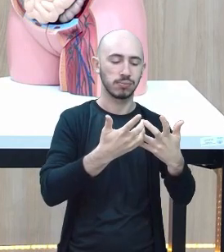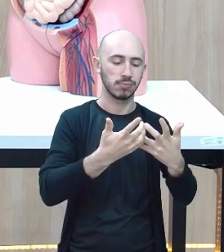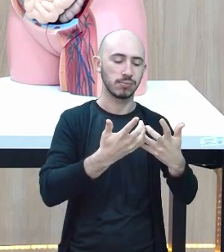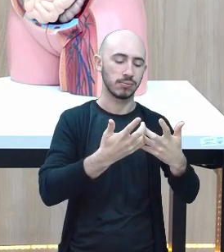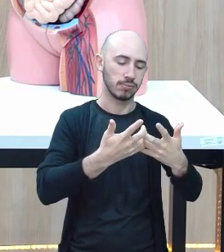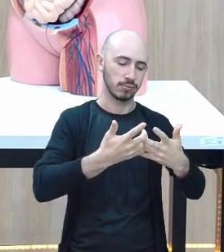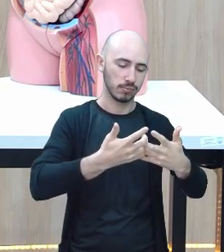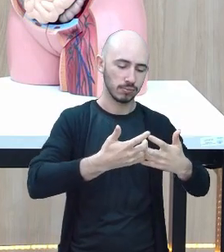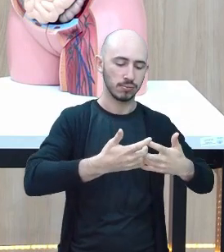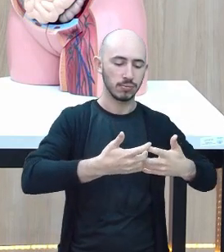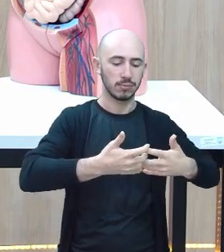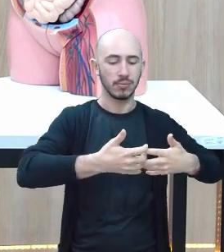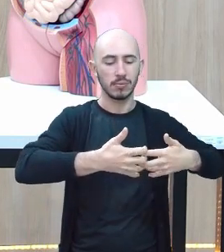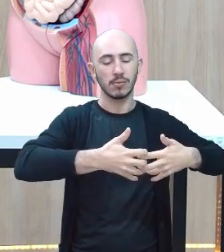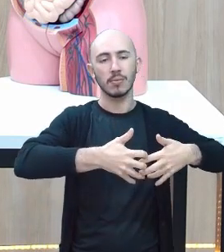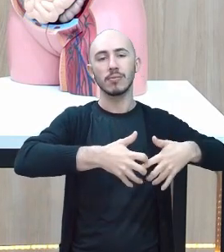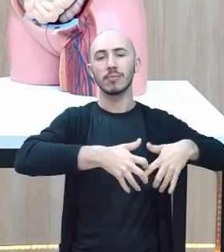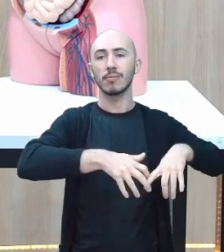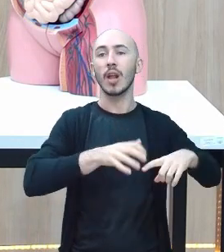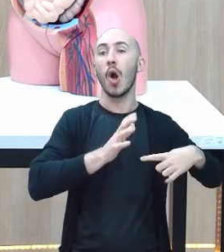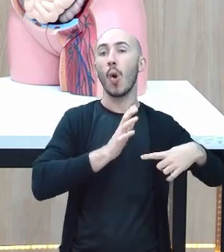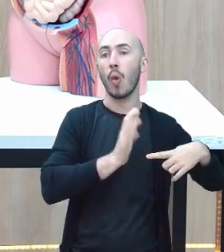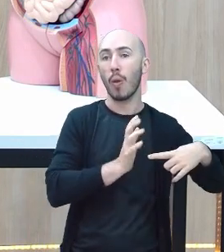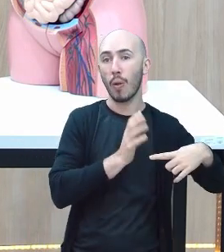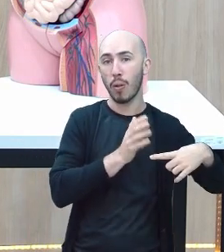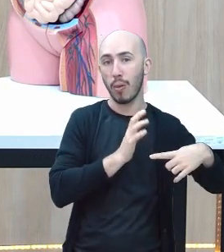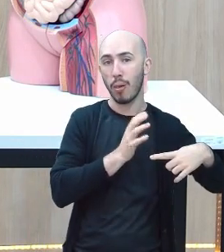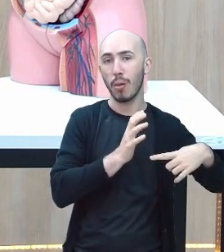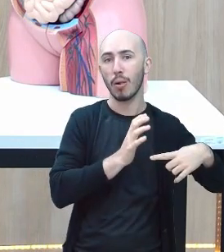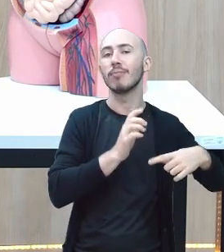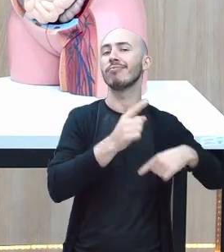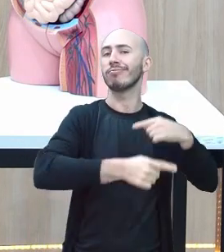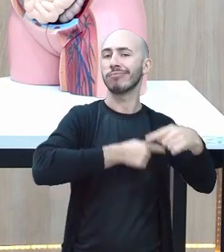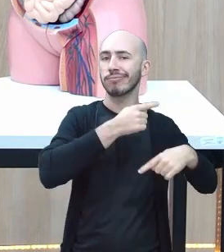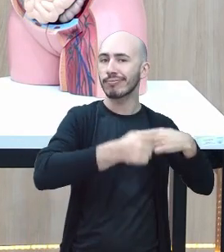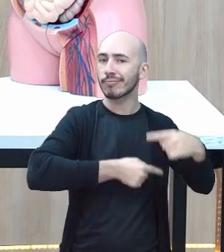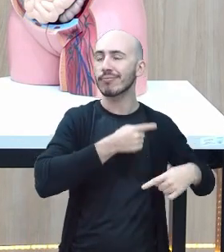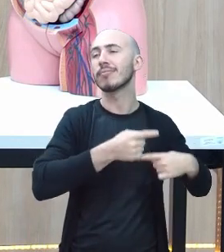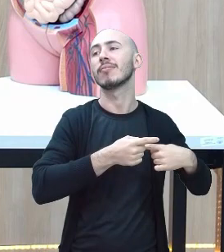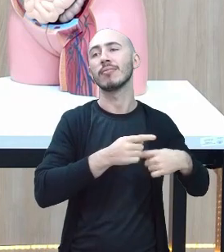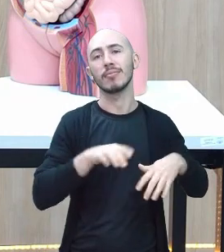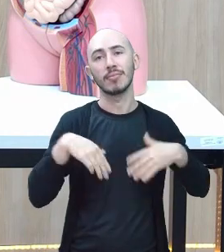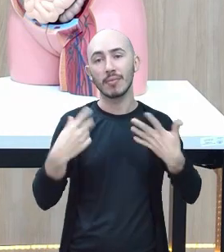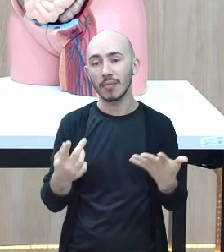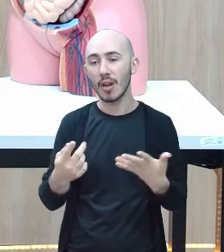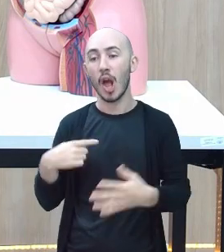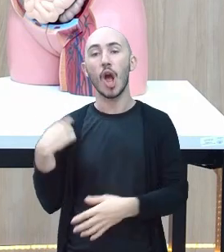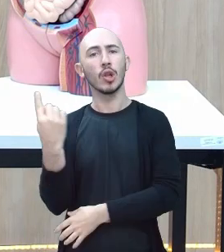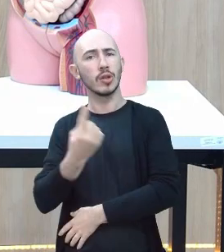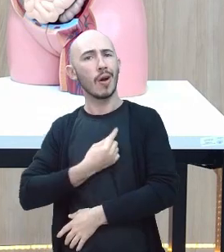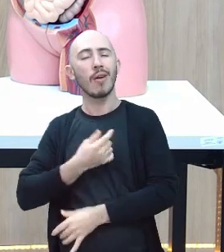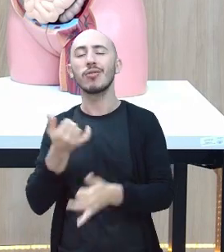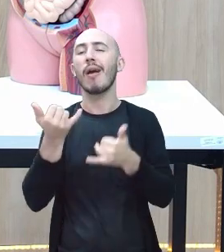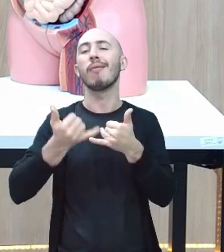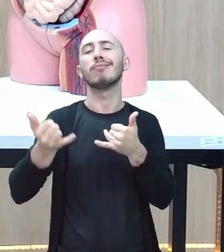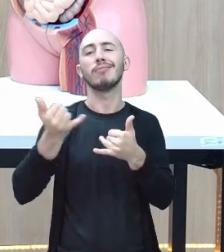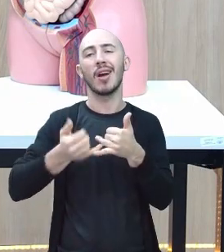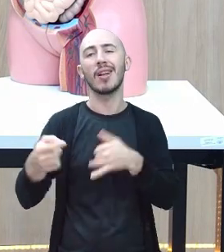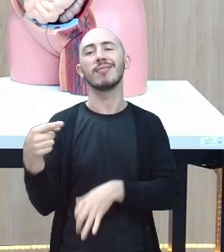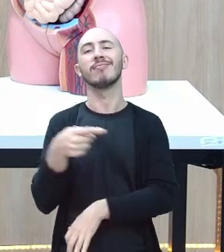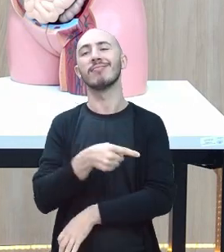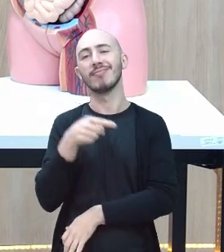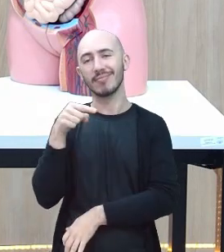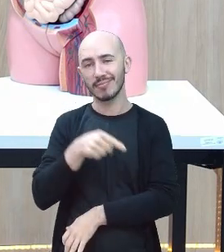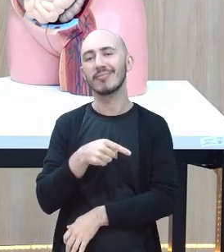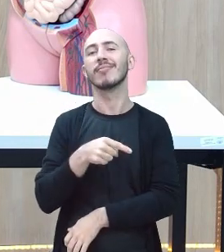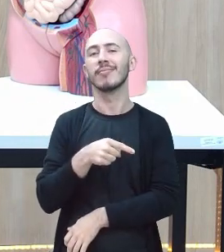com que um vá ajudando o outro para que realize o seu trabalho. Então, somos bem parecidos com uma